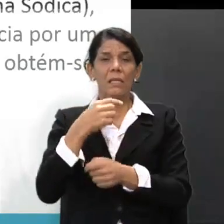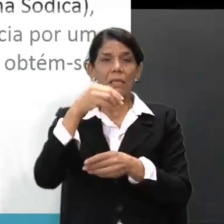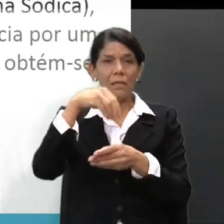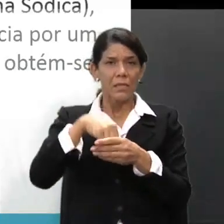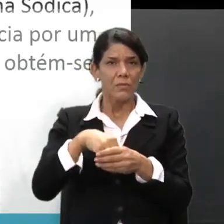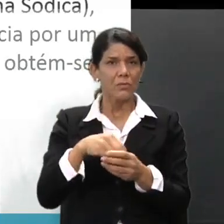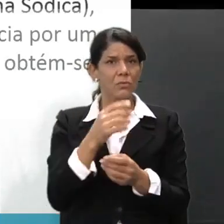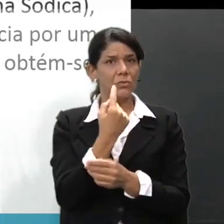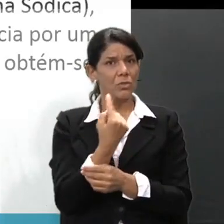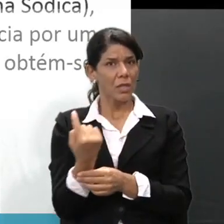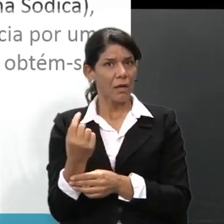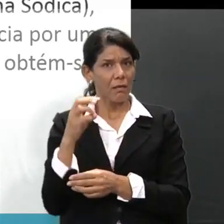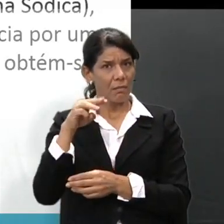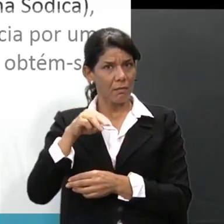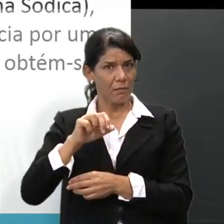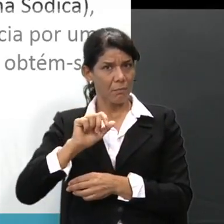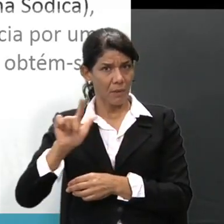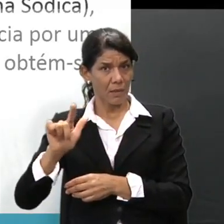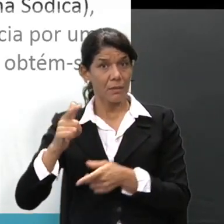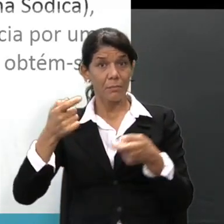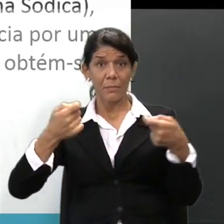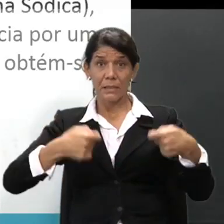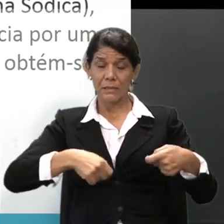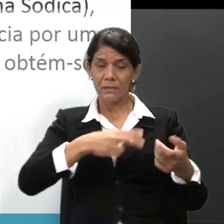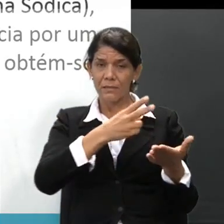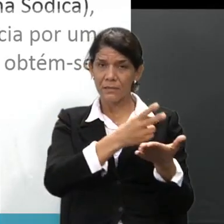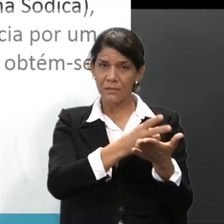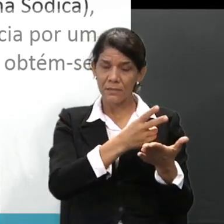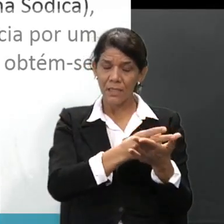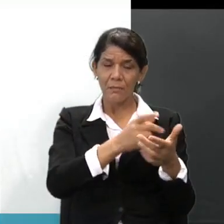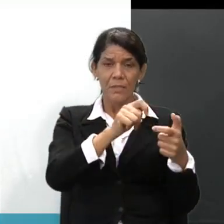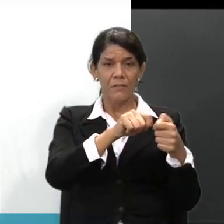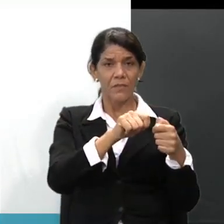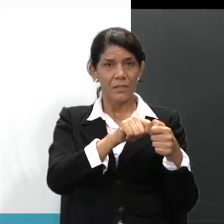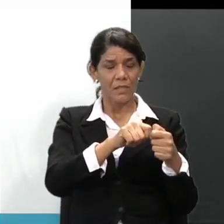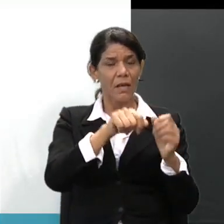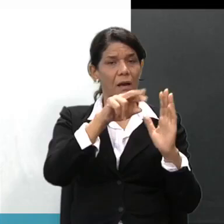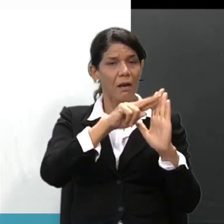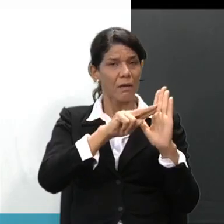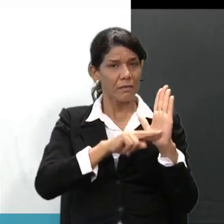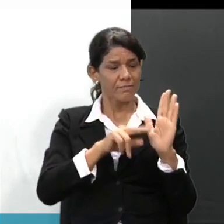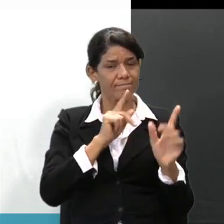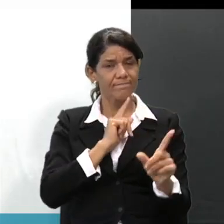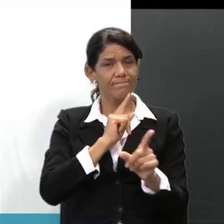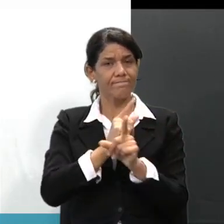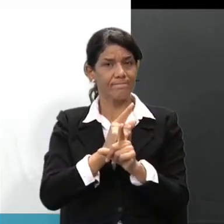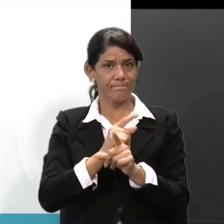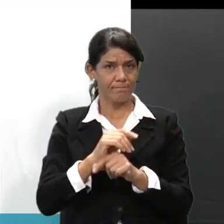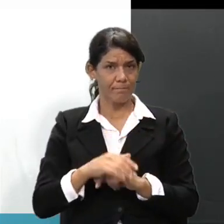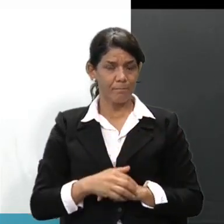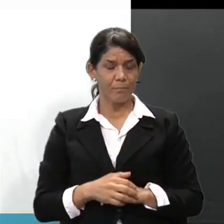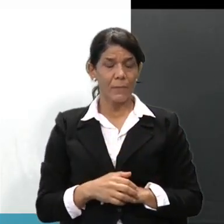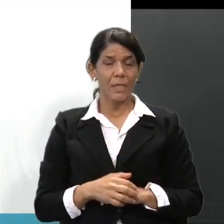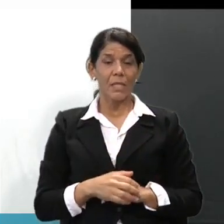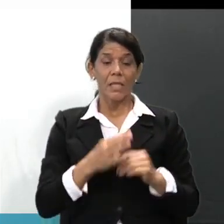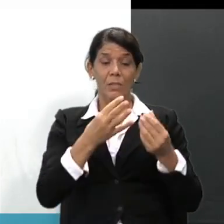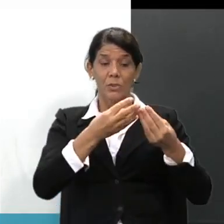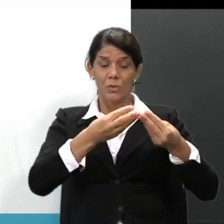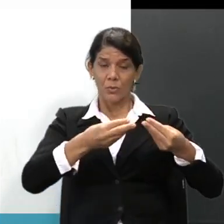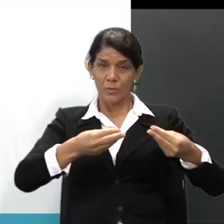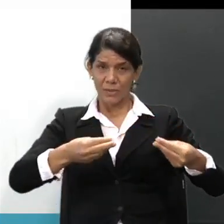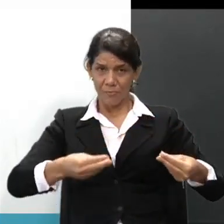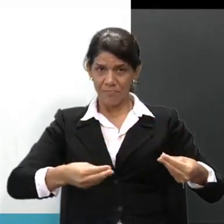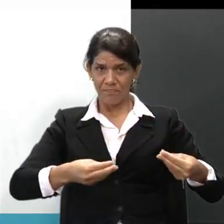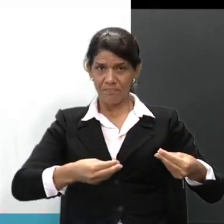ml, devendo sempre a gente realizar dessa forma a regra de 3. Então, na diluição do